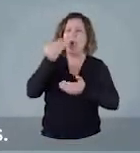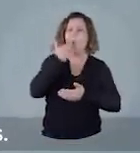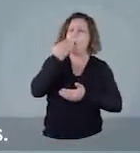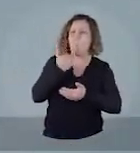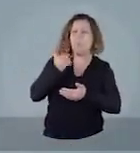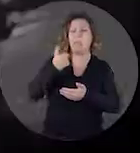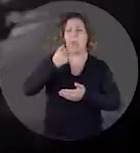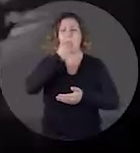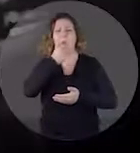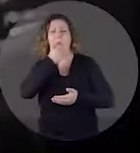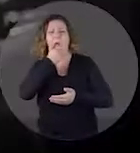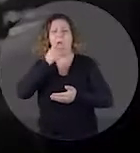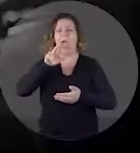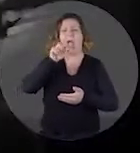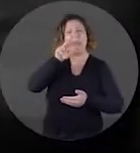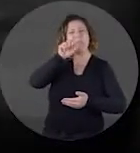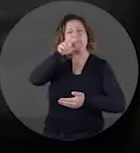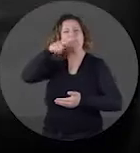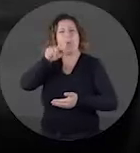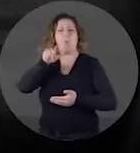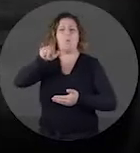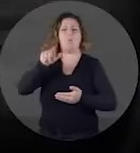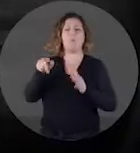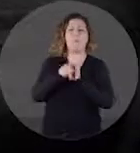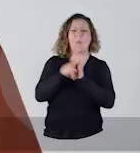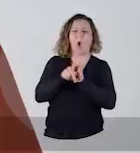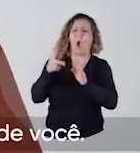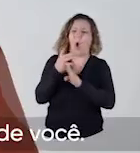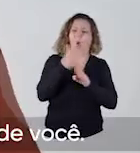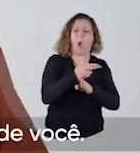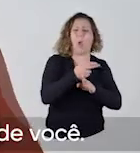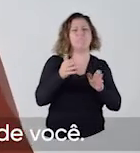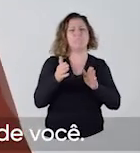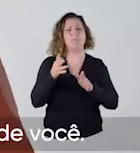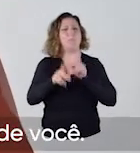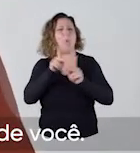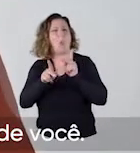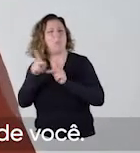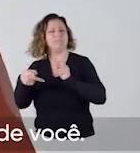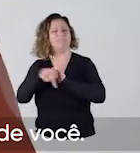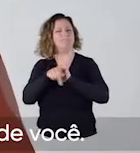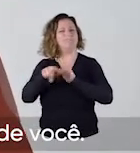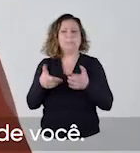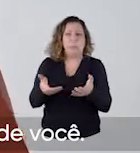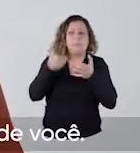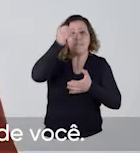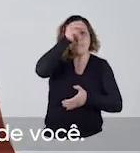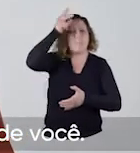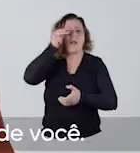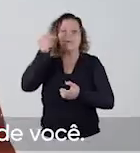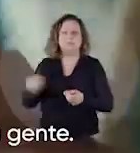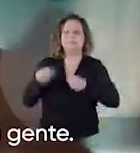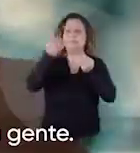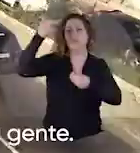as crianças. Só falam em cortar e só cortam do povo. Quero ser prefeito para resgatar tudo que estão tirando